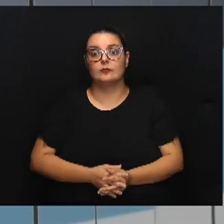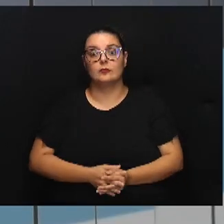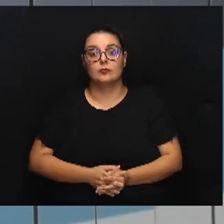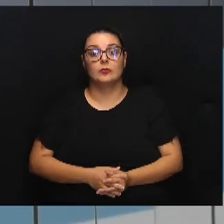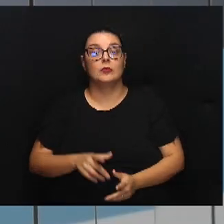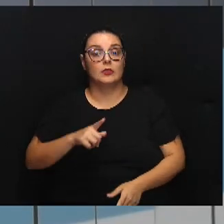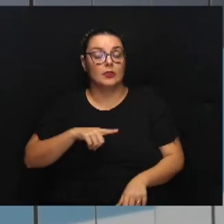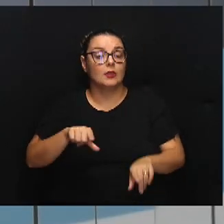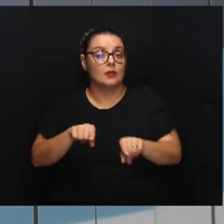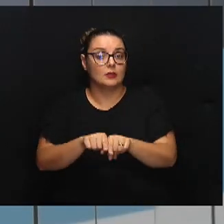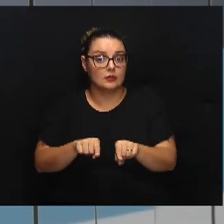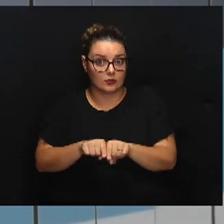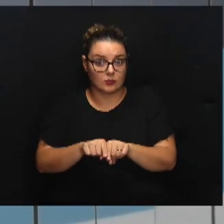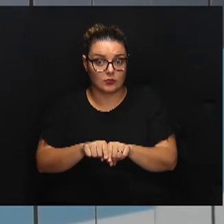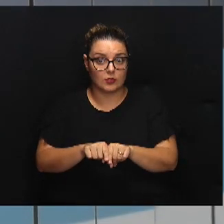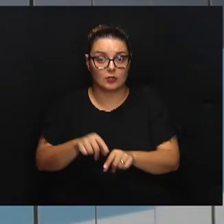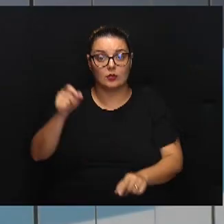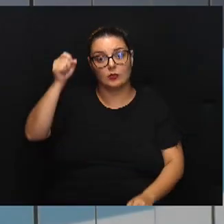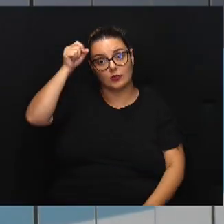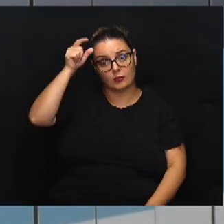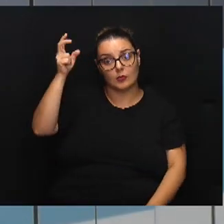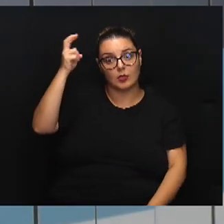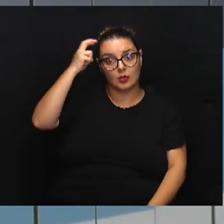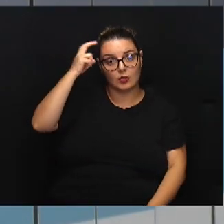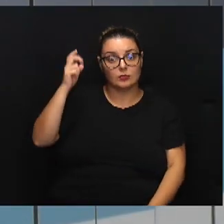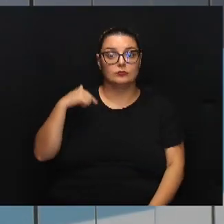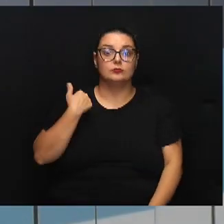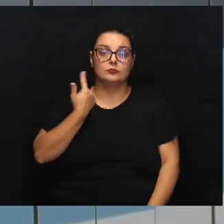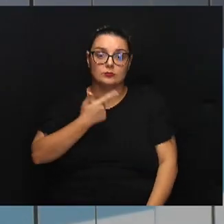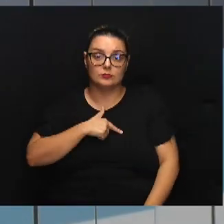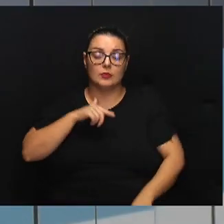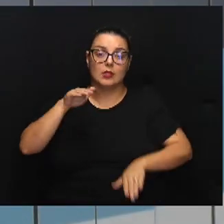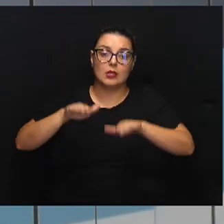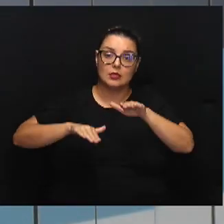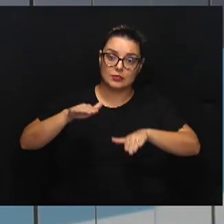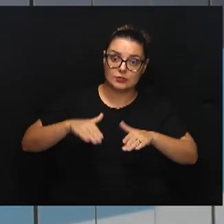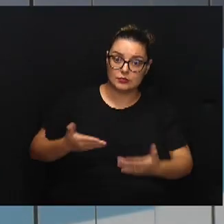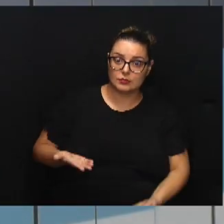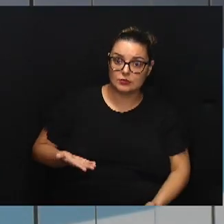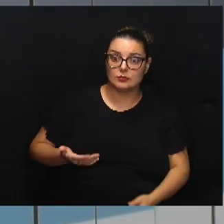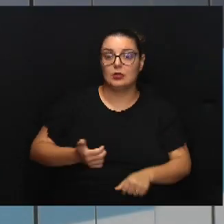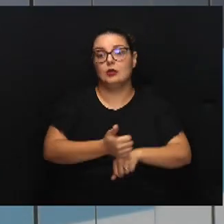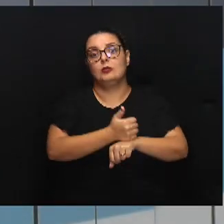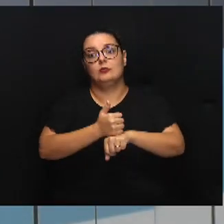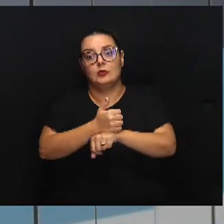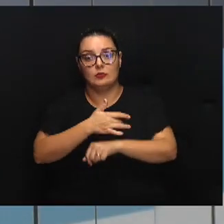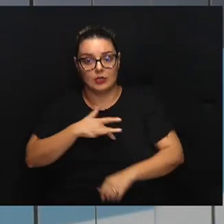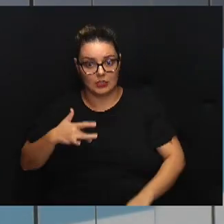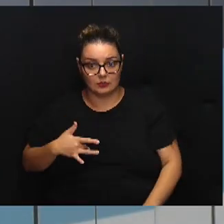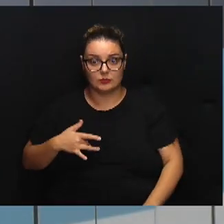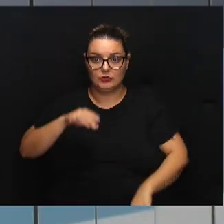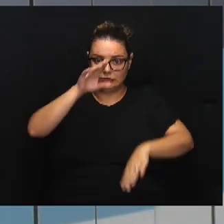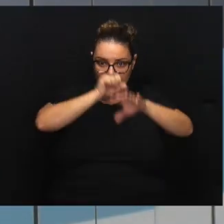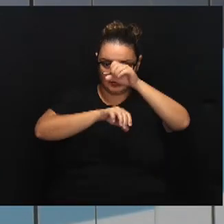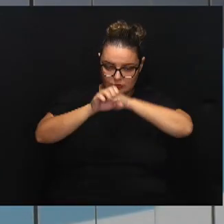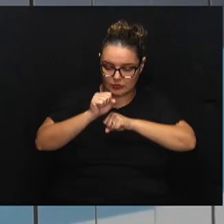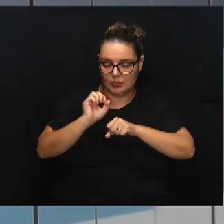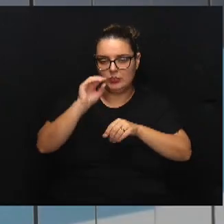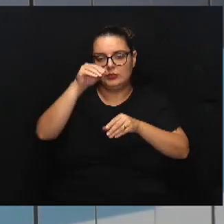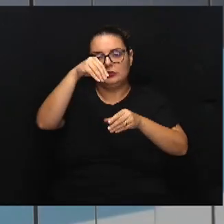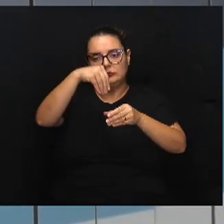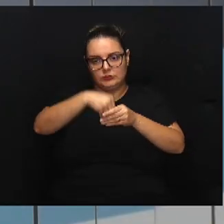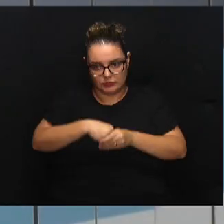Existe também uma cultura que nós, muitas vezes, profissionais de saúde, já aprendemos dentro da